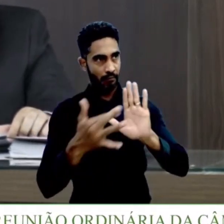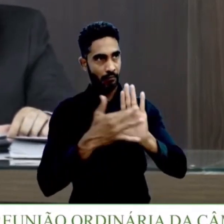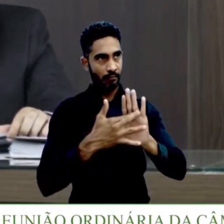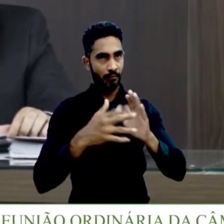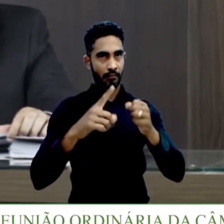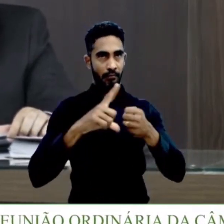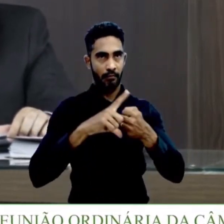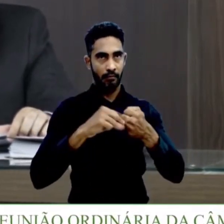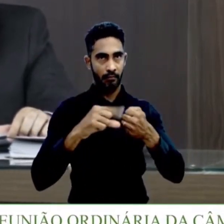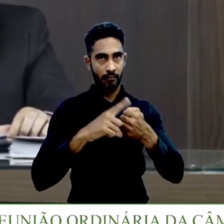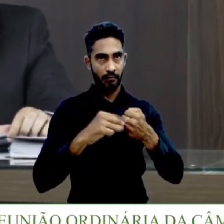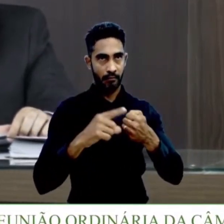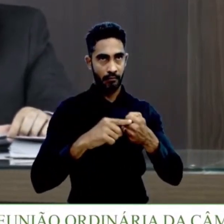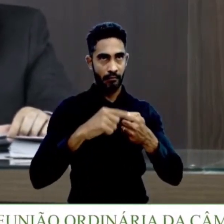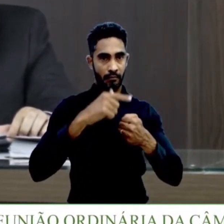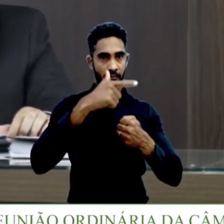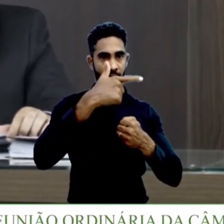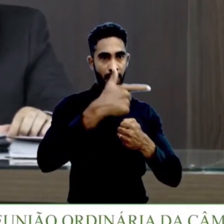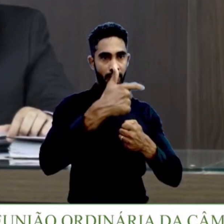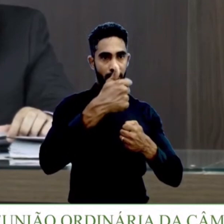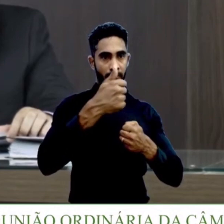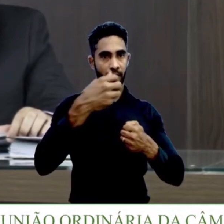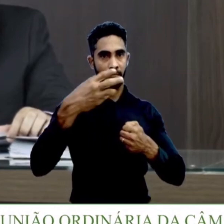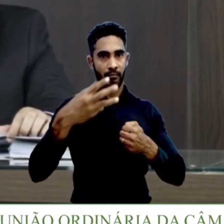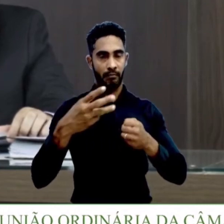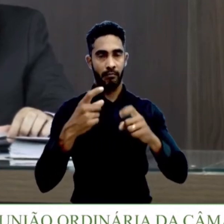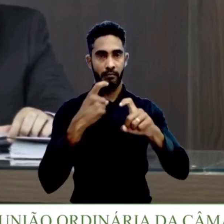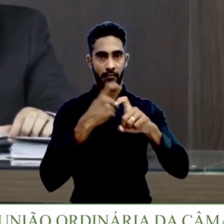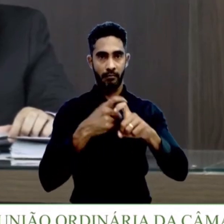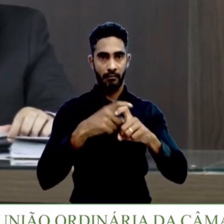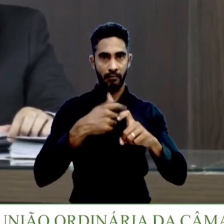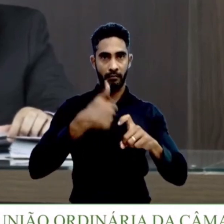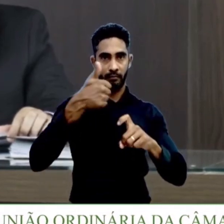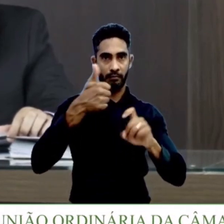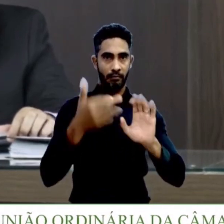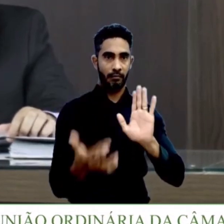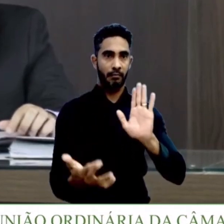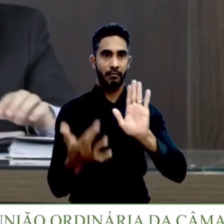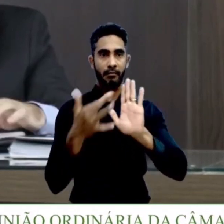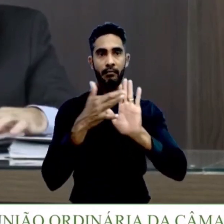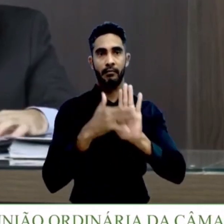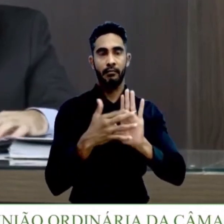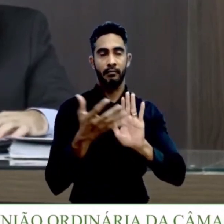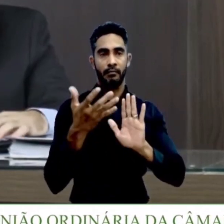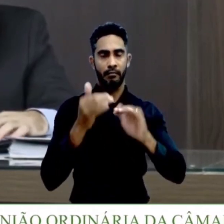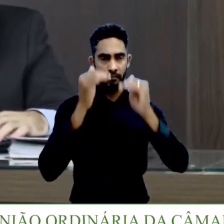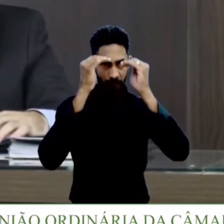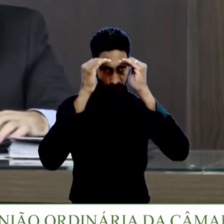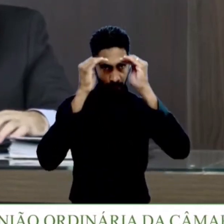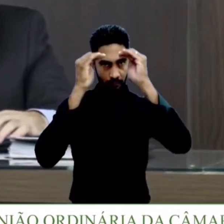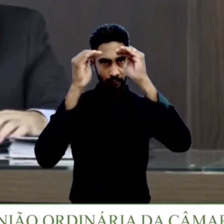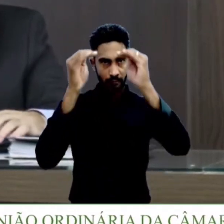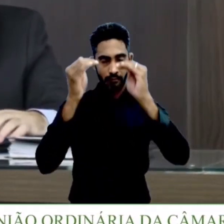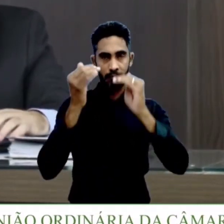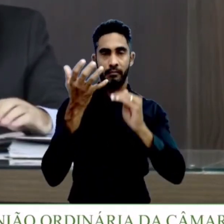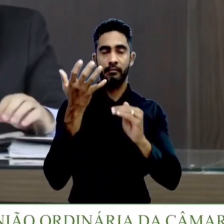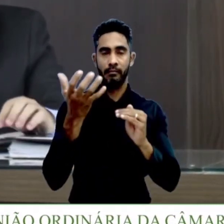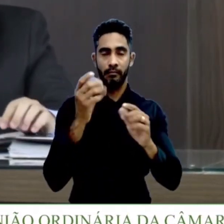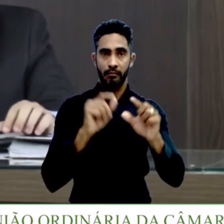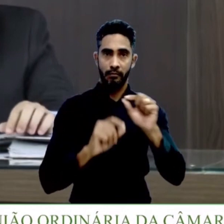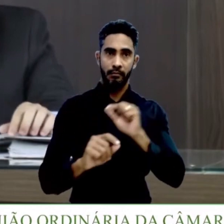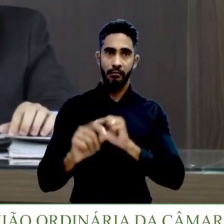artigo 213, inciso 1º do Regimento Interno desta Casa, vem respeitosamente requerer